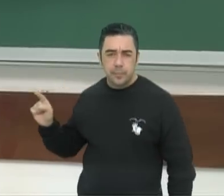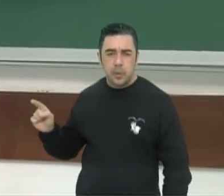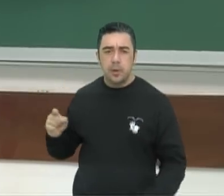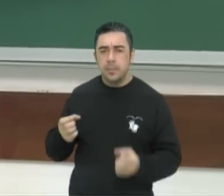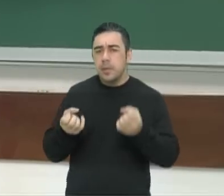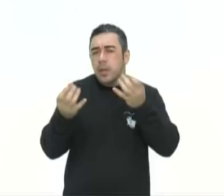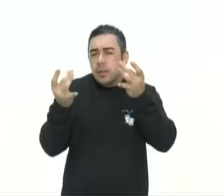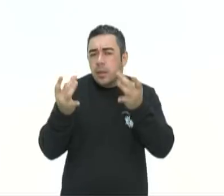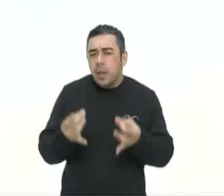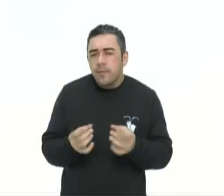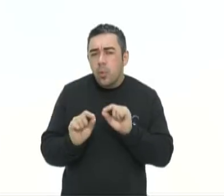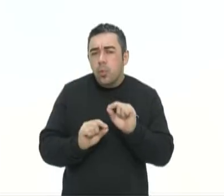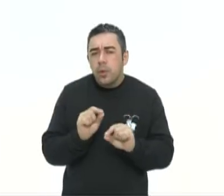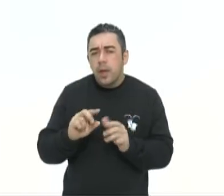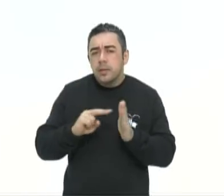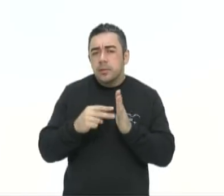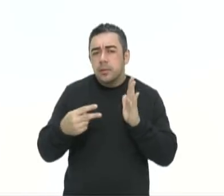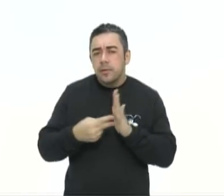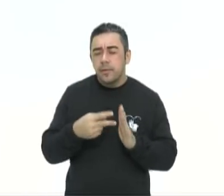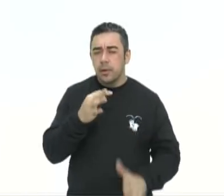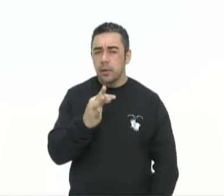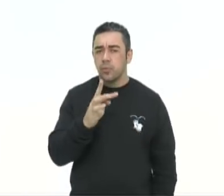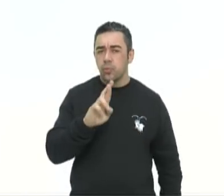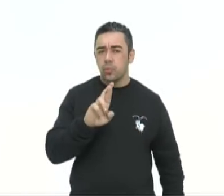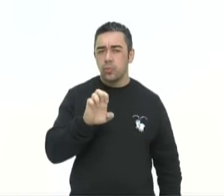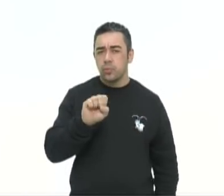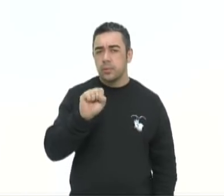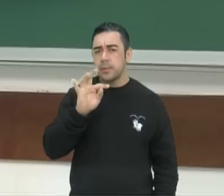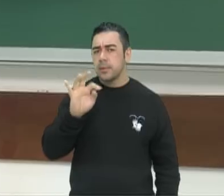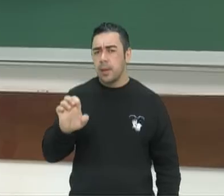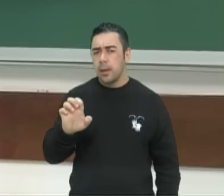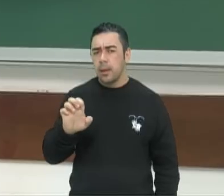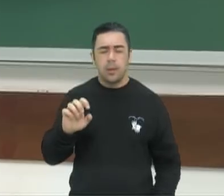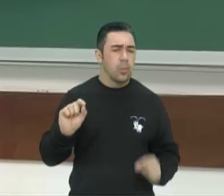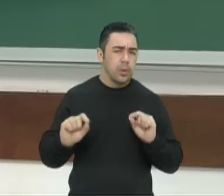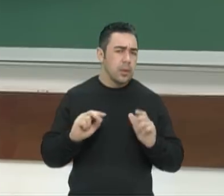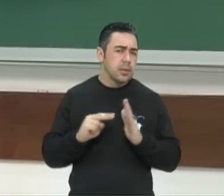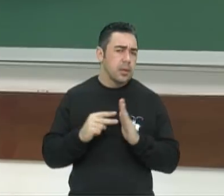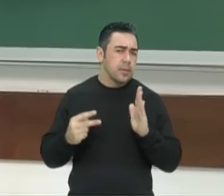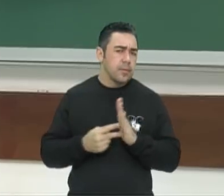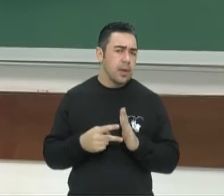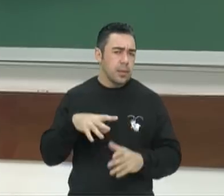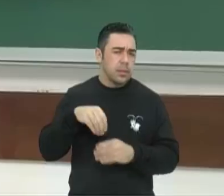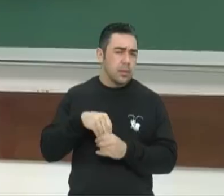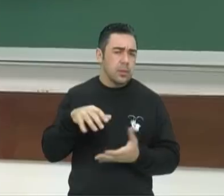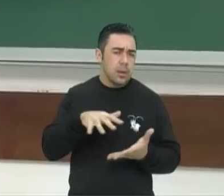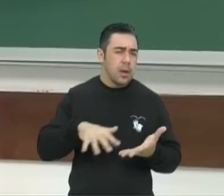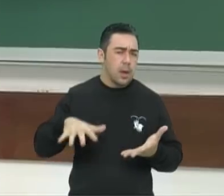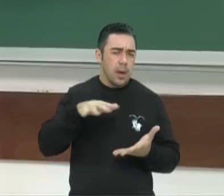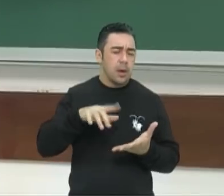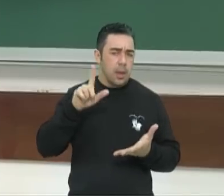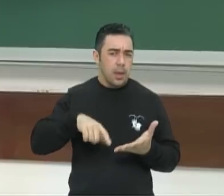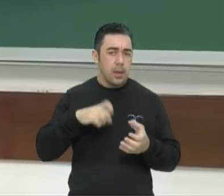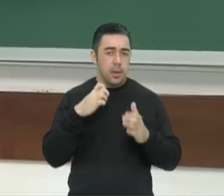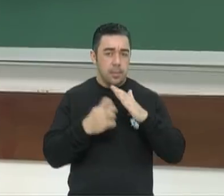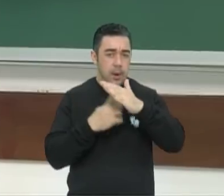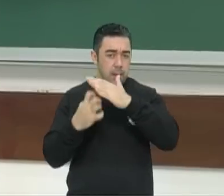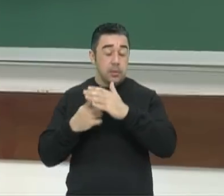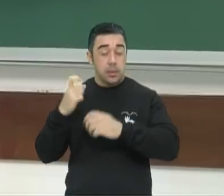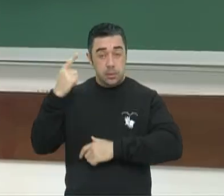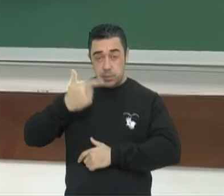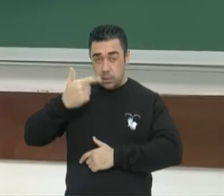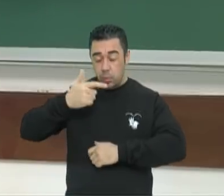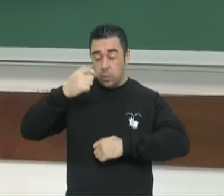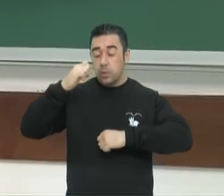você descreva o que significa trust, ou seja, o que significa dentro daquele contexto da segunda